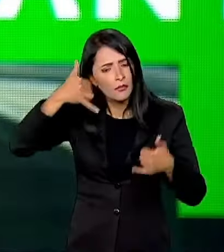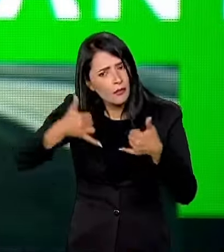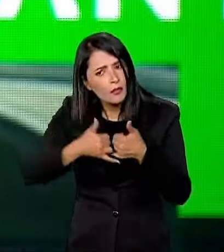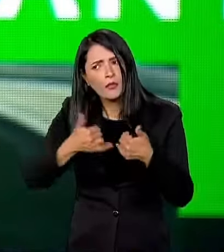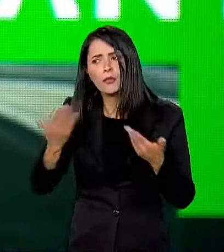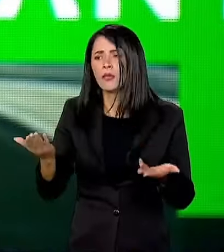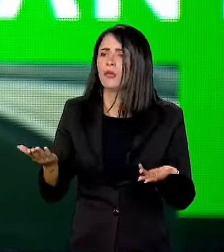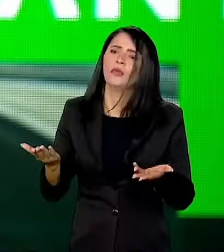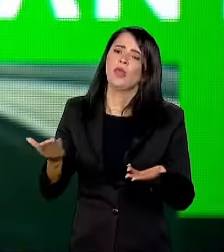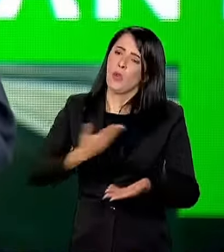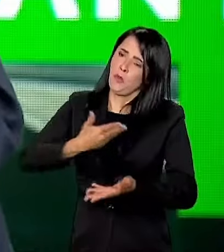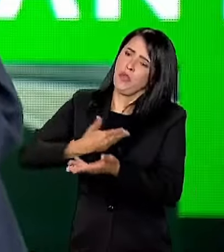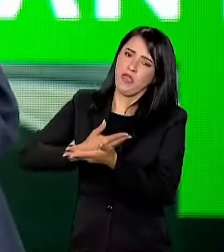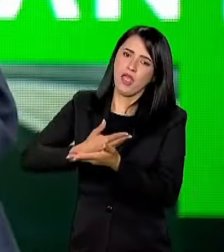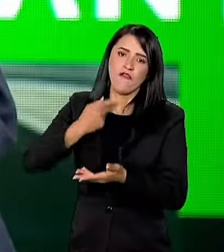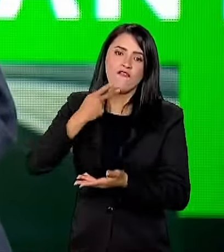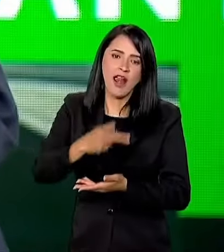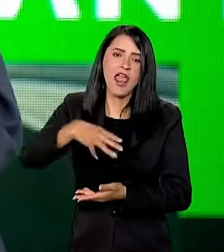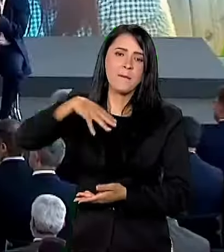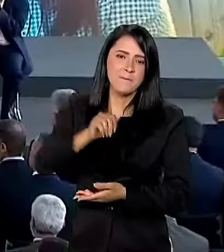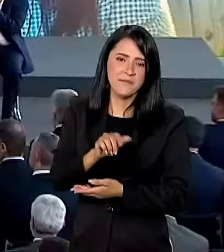companheiro, eu falei, tem mandarim para ele.